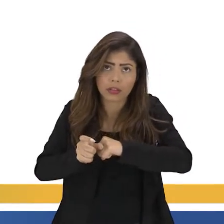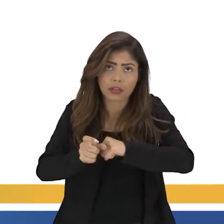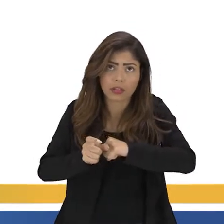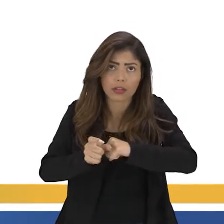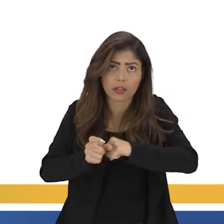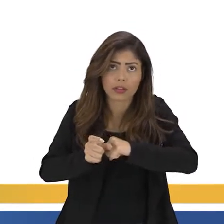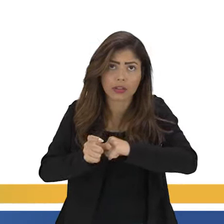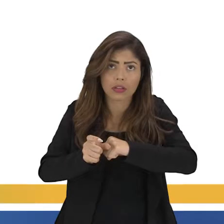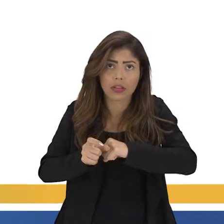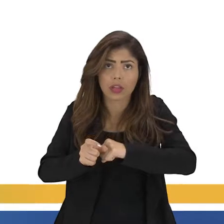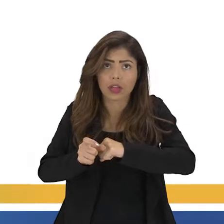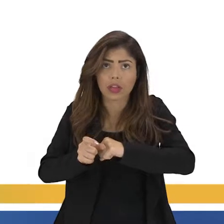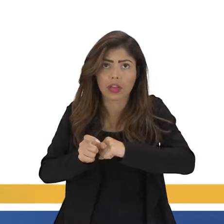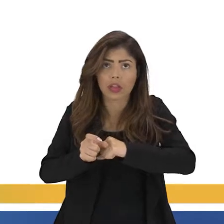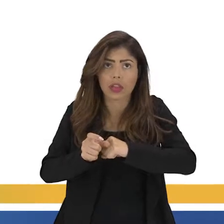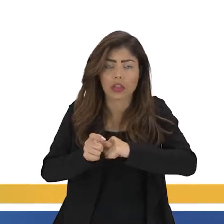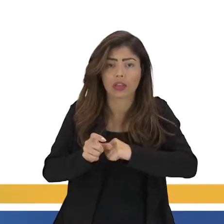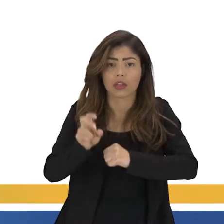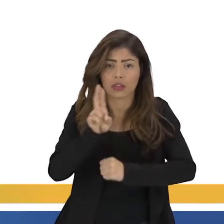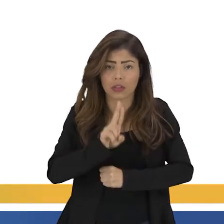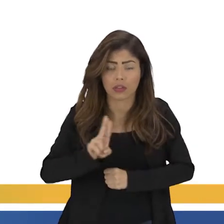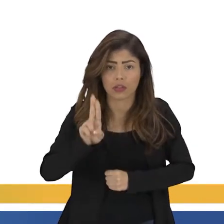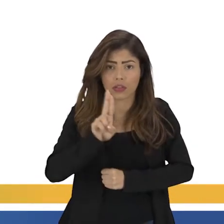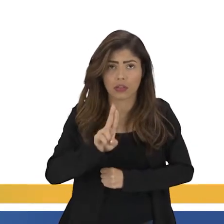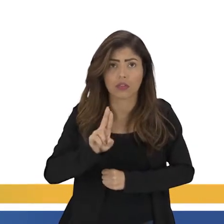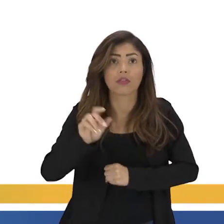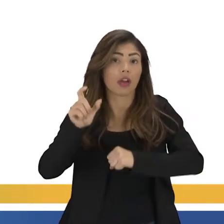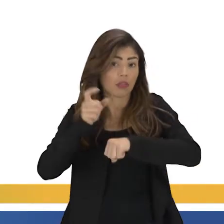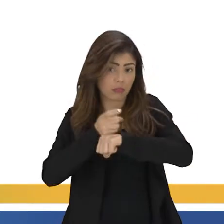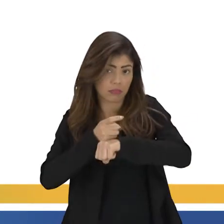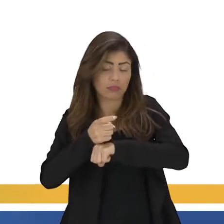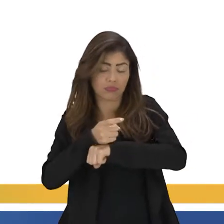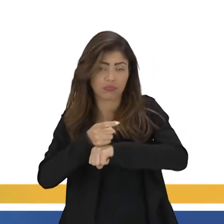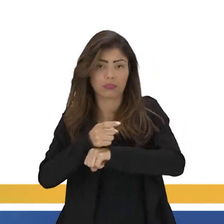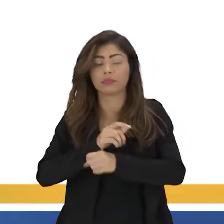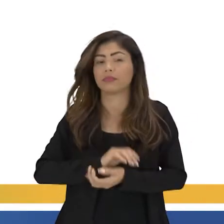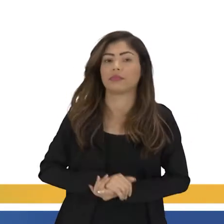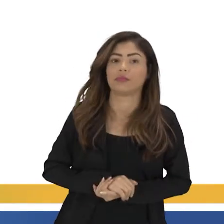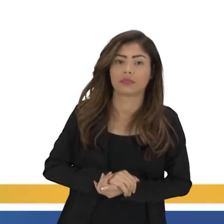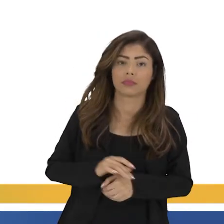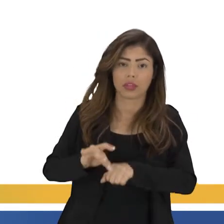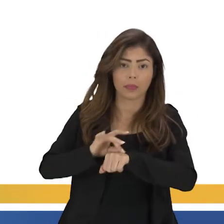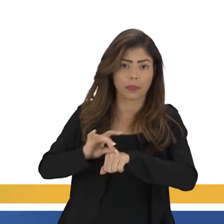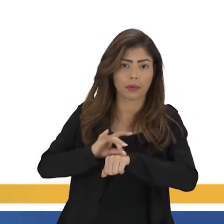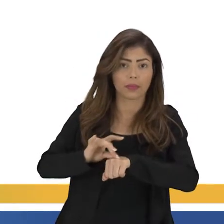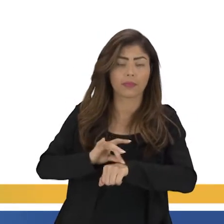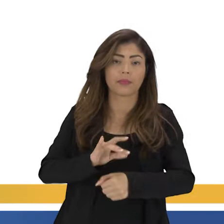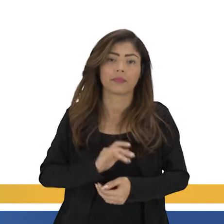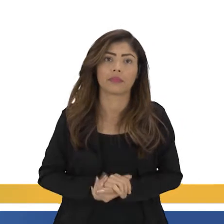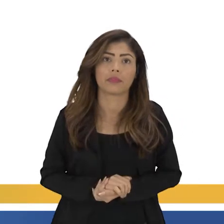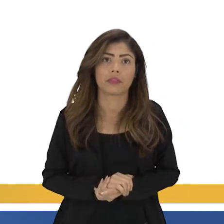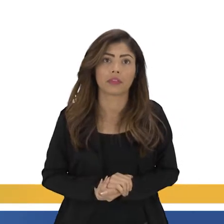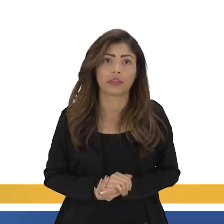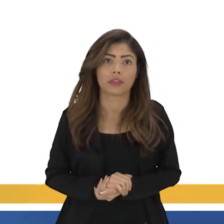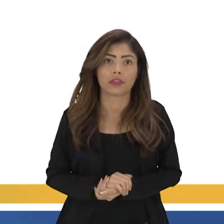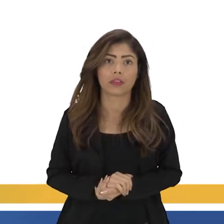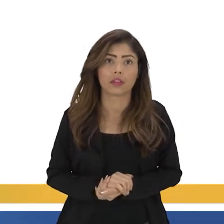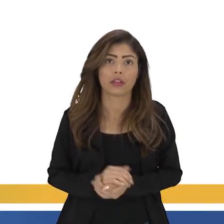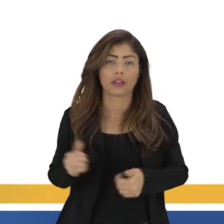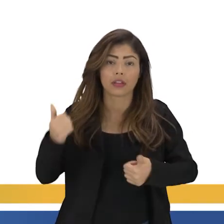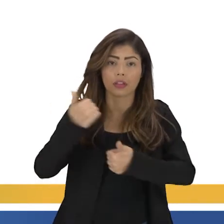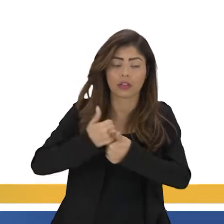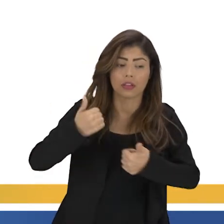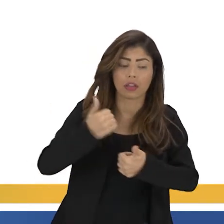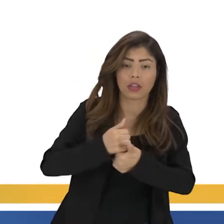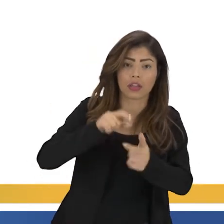nós vamos sublinhar os adjetivos, tá? E vamos colocar